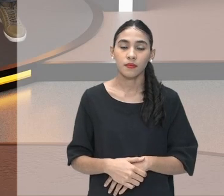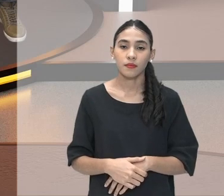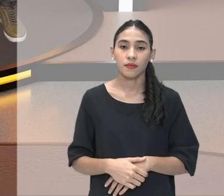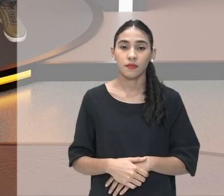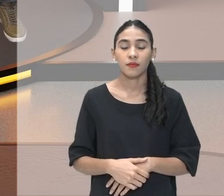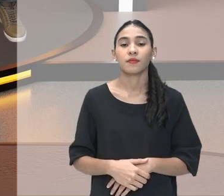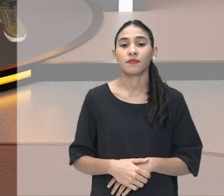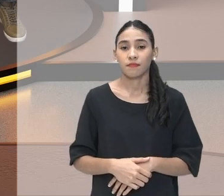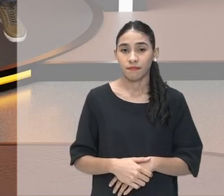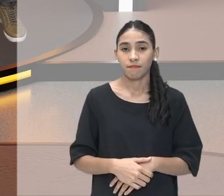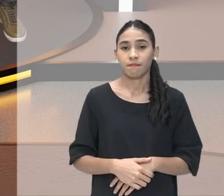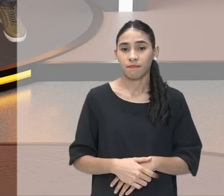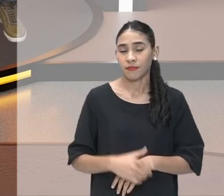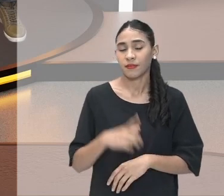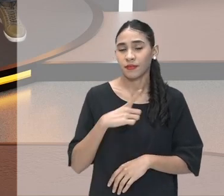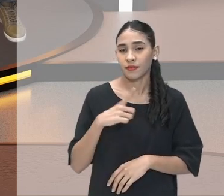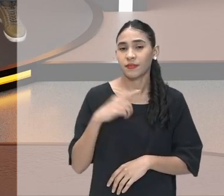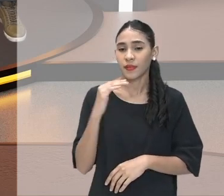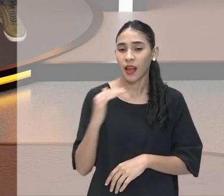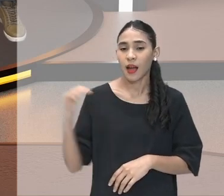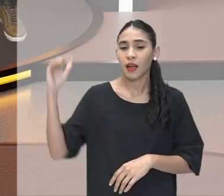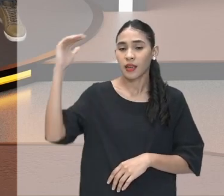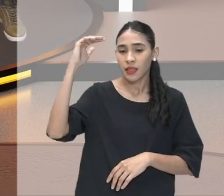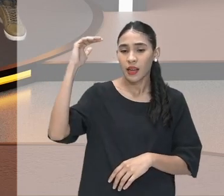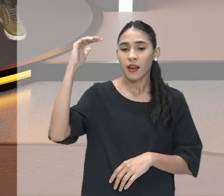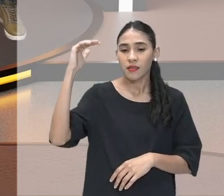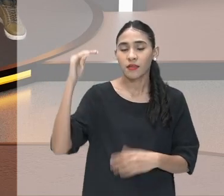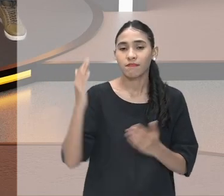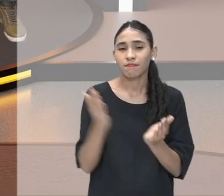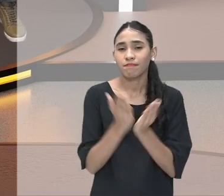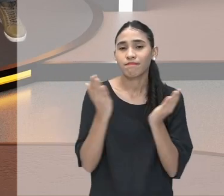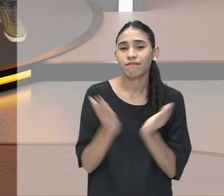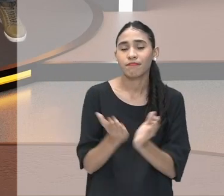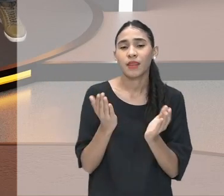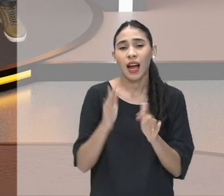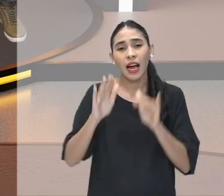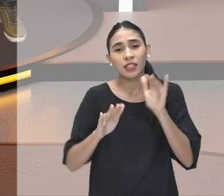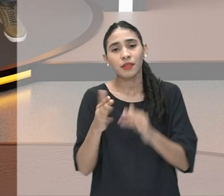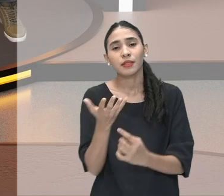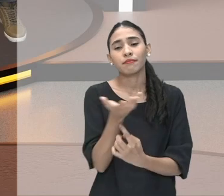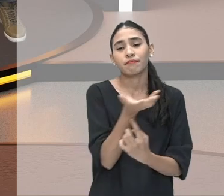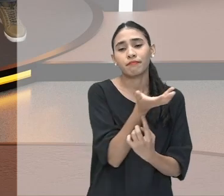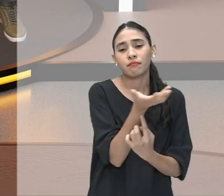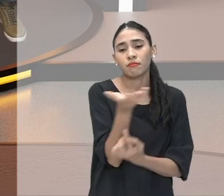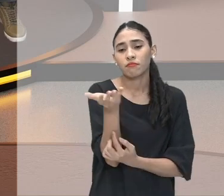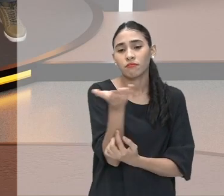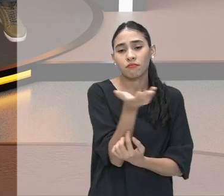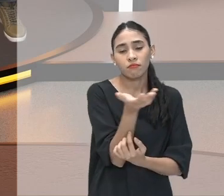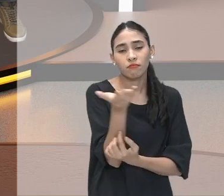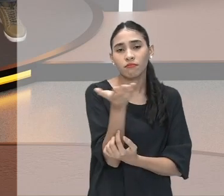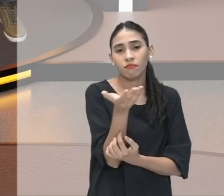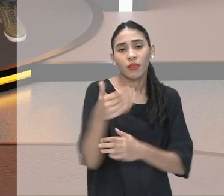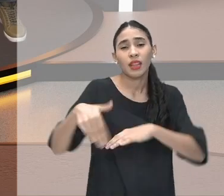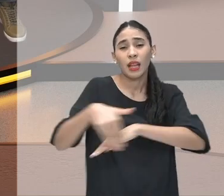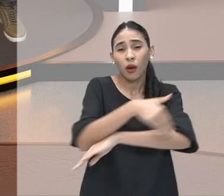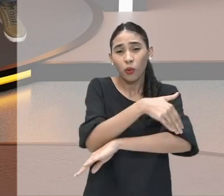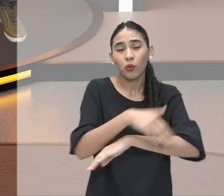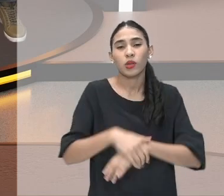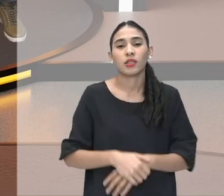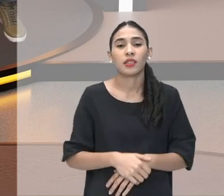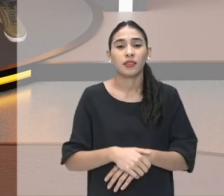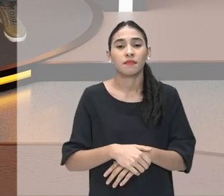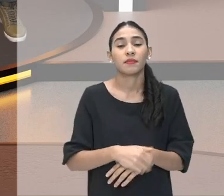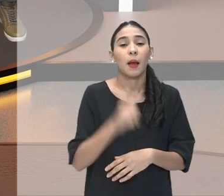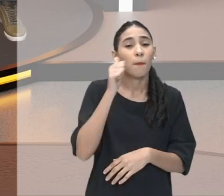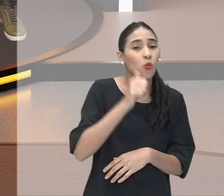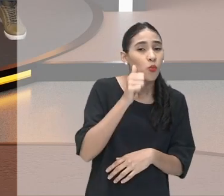existia muita gente, muitos adultos desempregados, por isso eles iam pedir esmola na rua, né, os mendigos, enquanto as mulheres e as